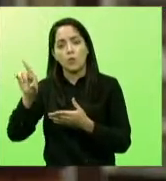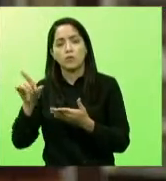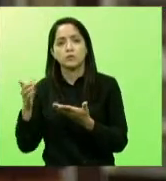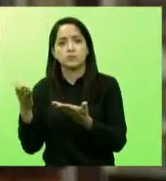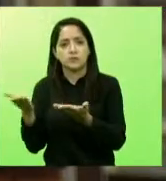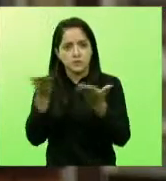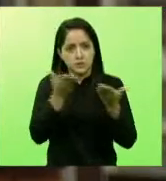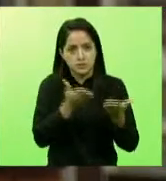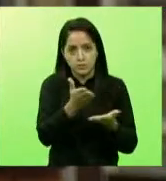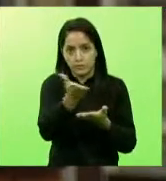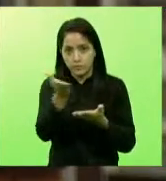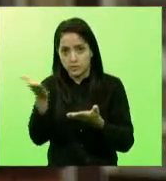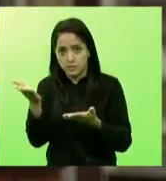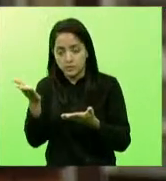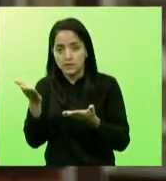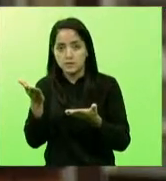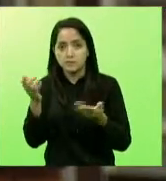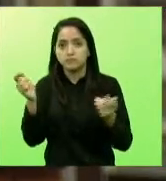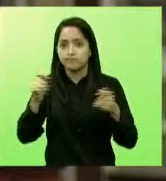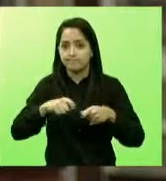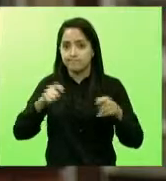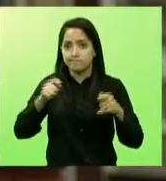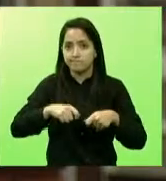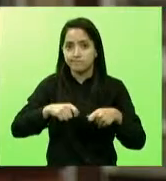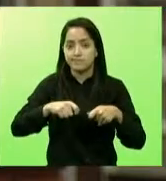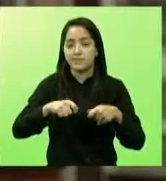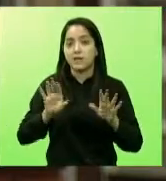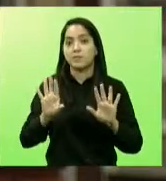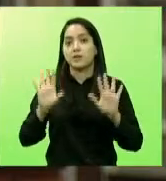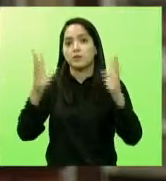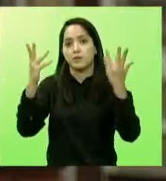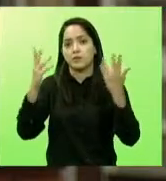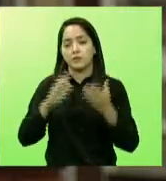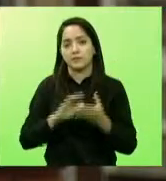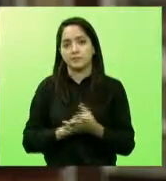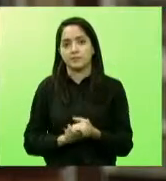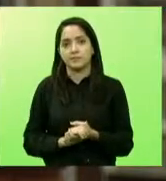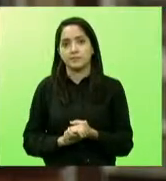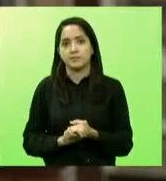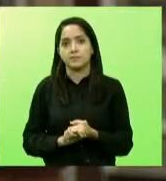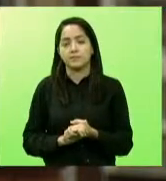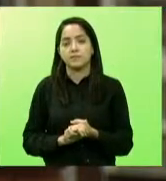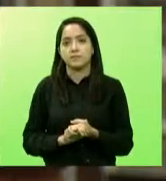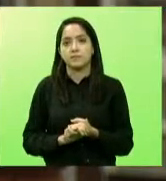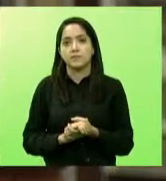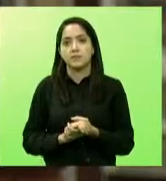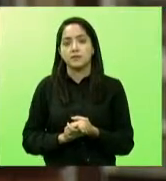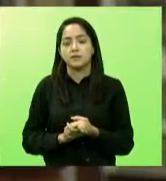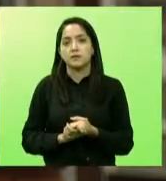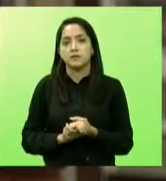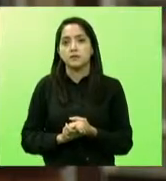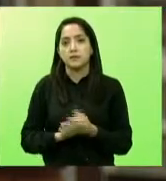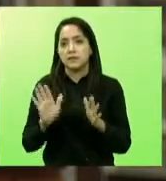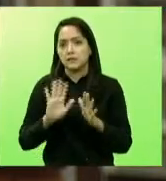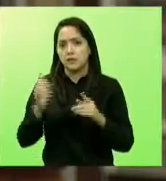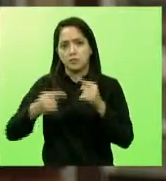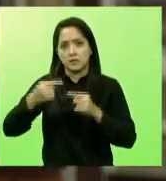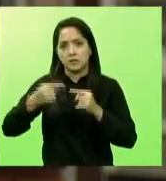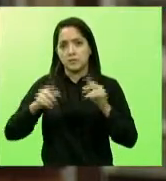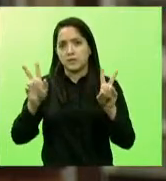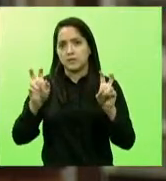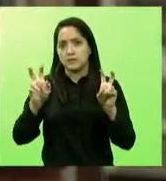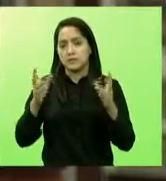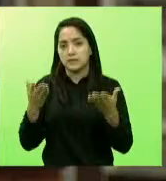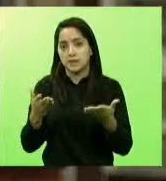aqui, nós conseguimos recebê-los para comemorar, e não para debater um